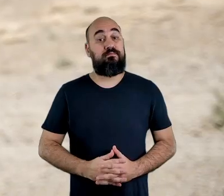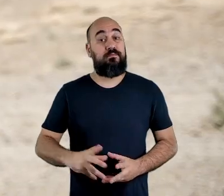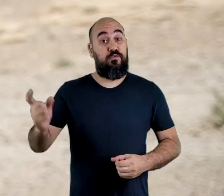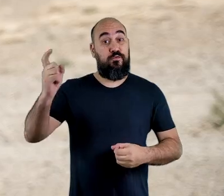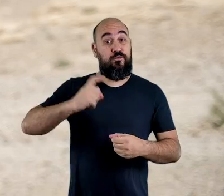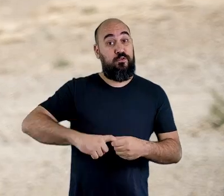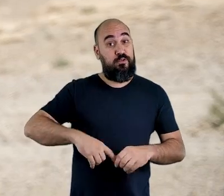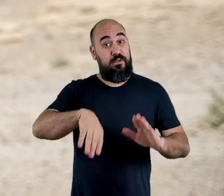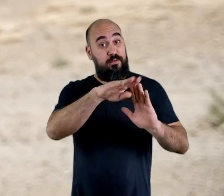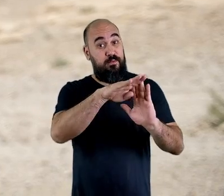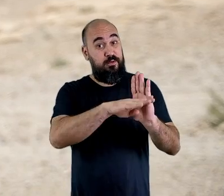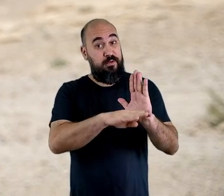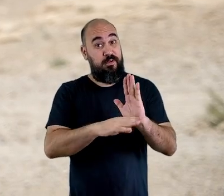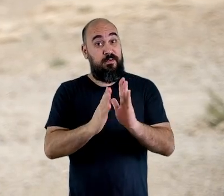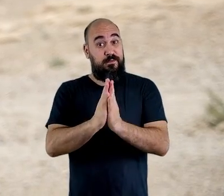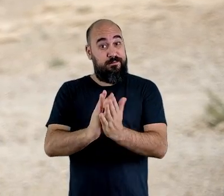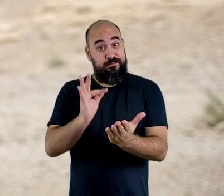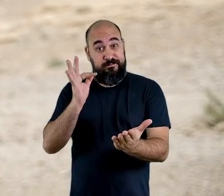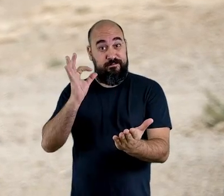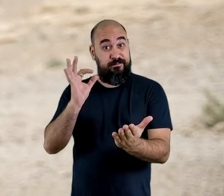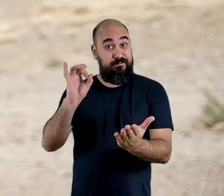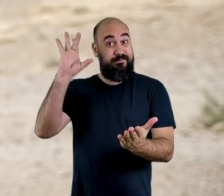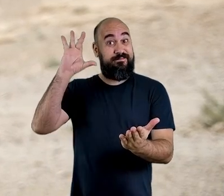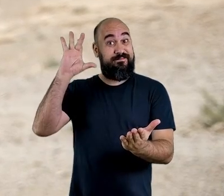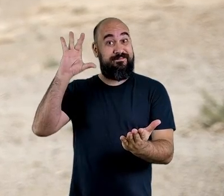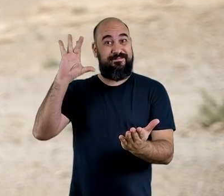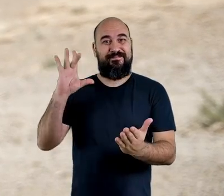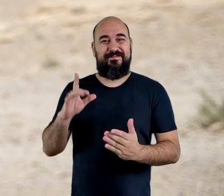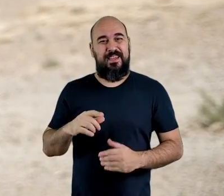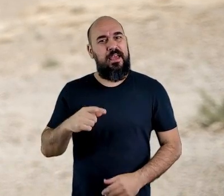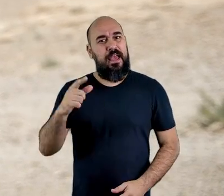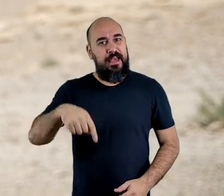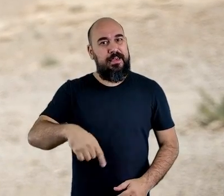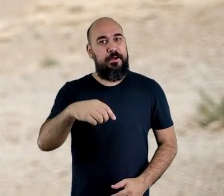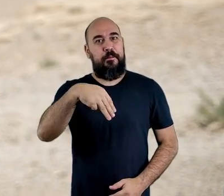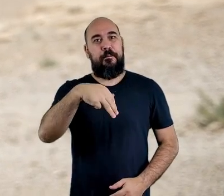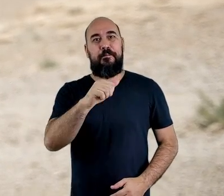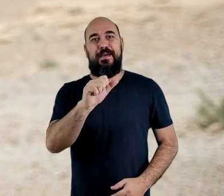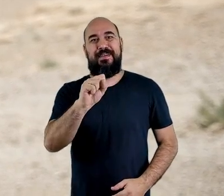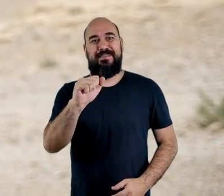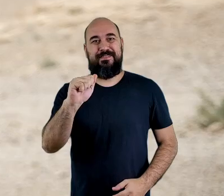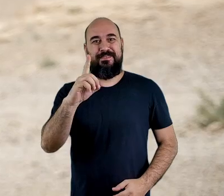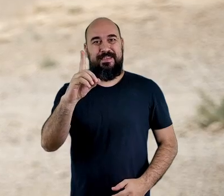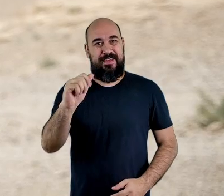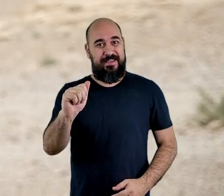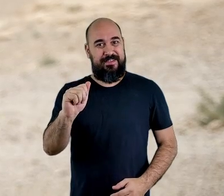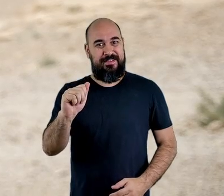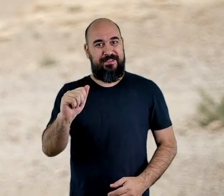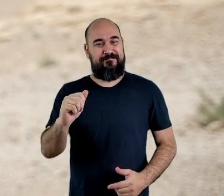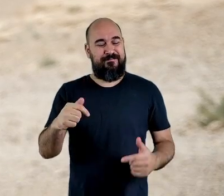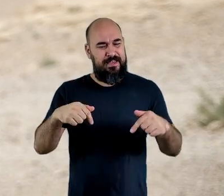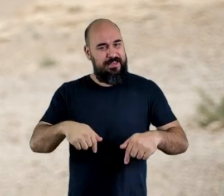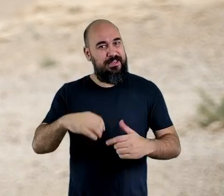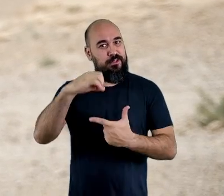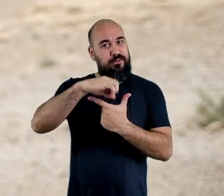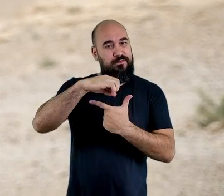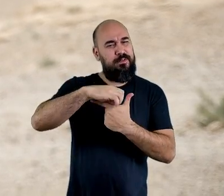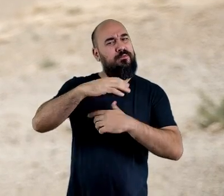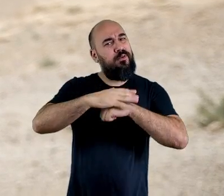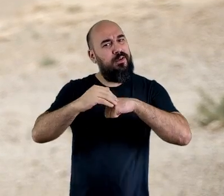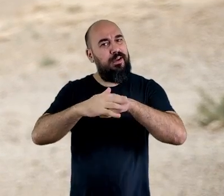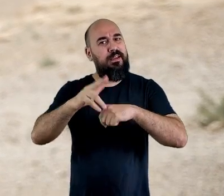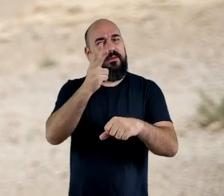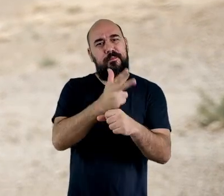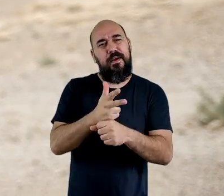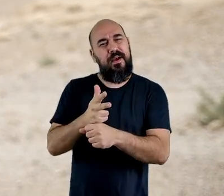De volta com o programa Evidências aqui de Massada para você no Brasil. Um programa feito com muito carinho da família Novo Tempo para sua